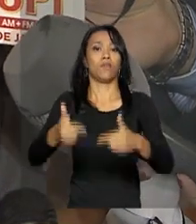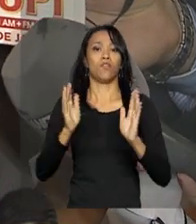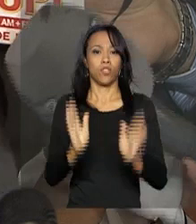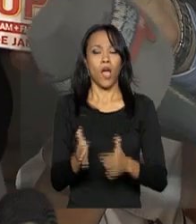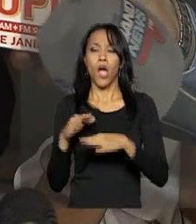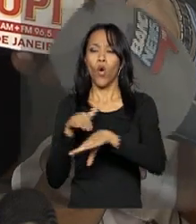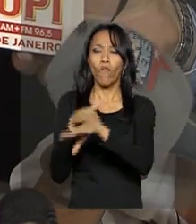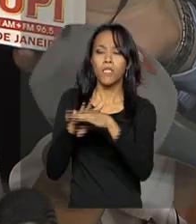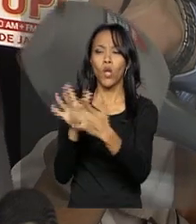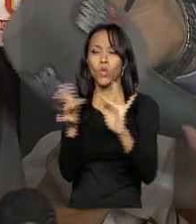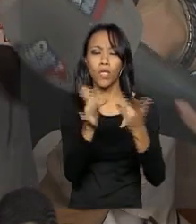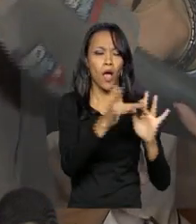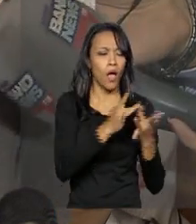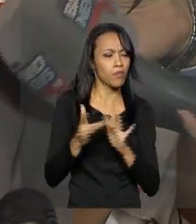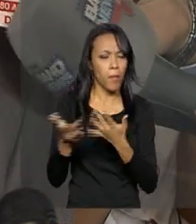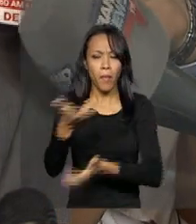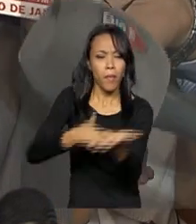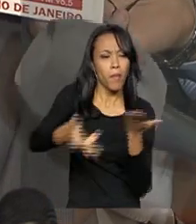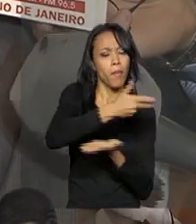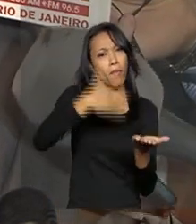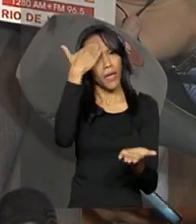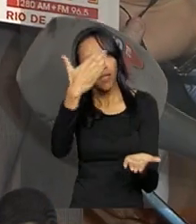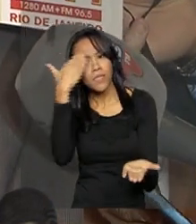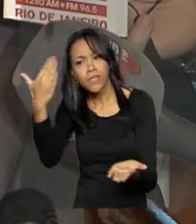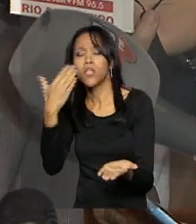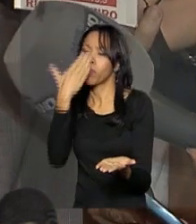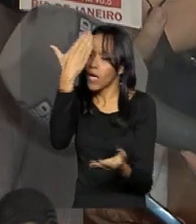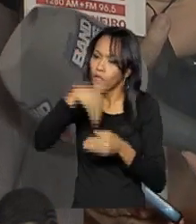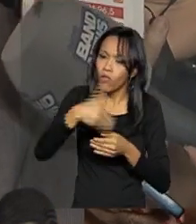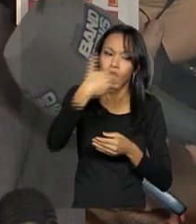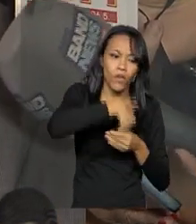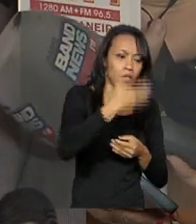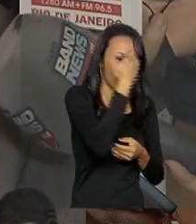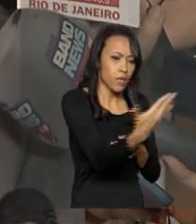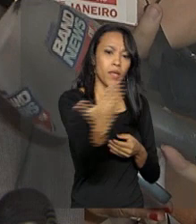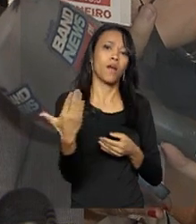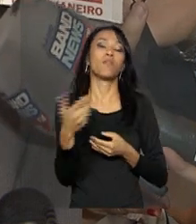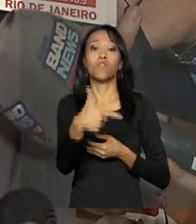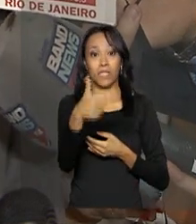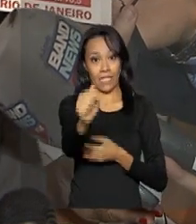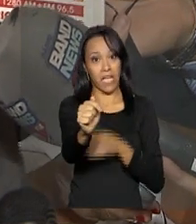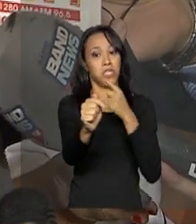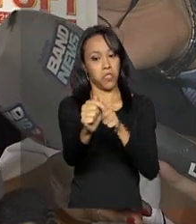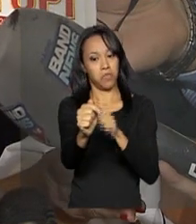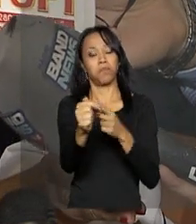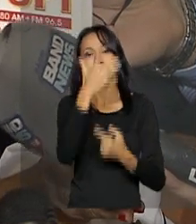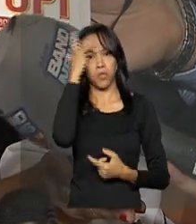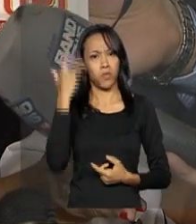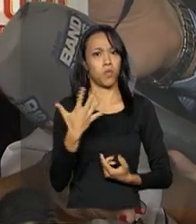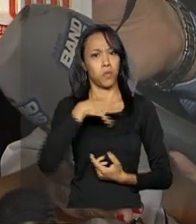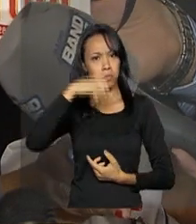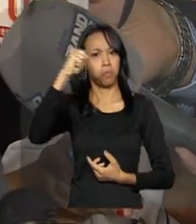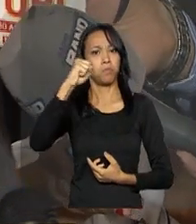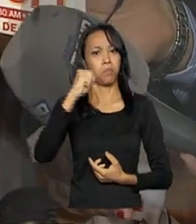conversando fortalecendo agradecendo e parabenizando os 27 que eu considero heróis da Democracia mais